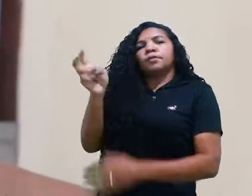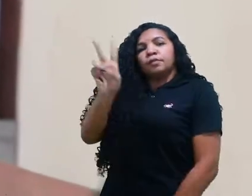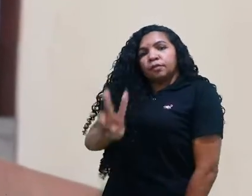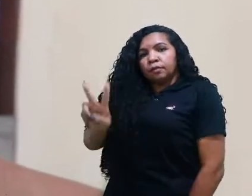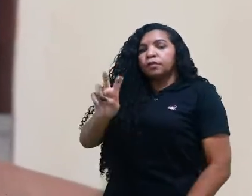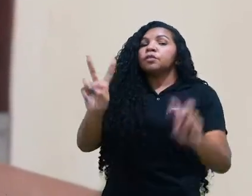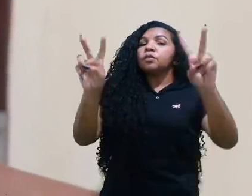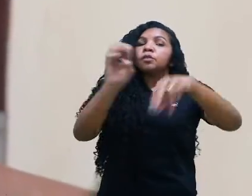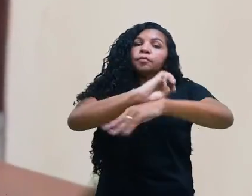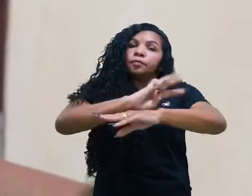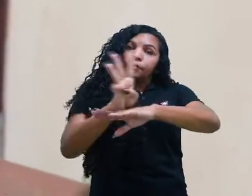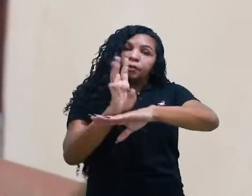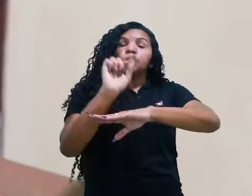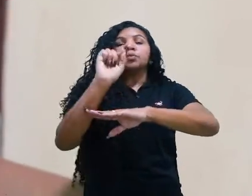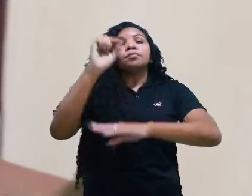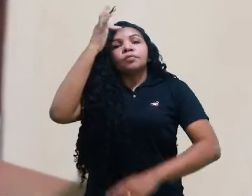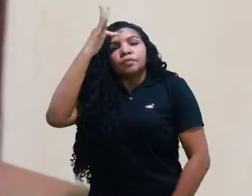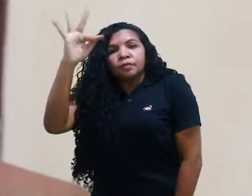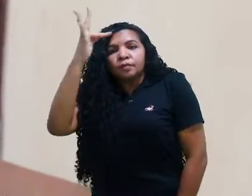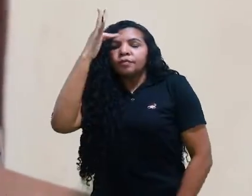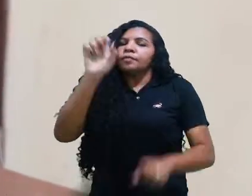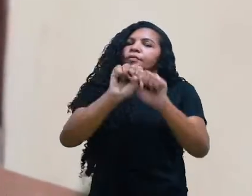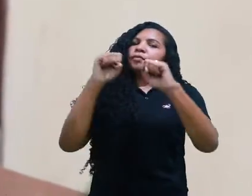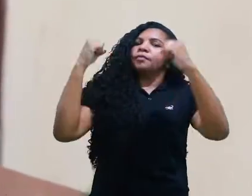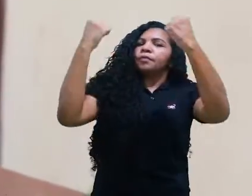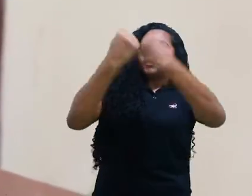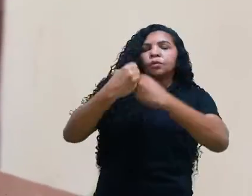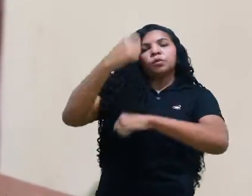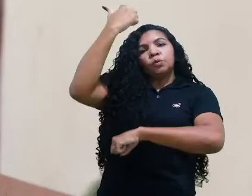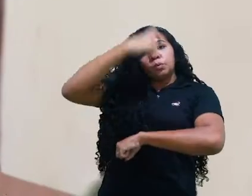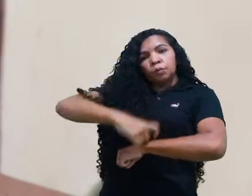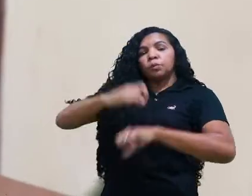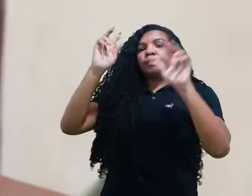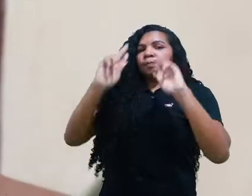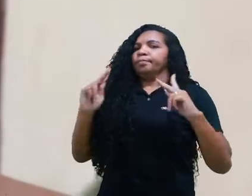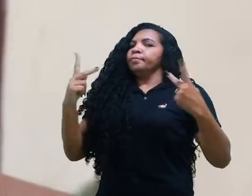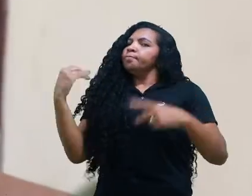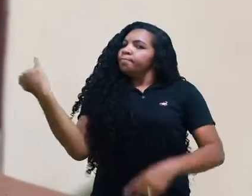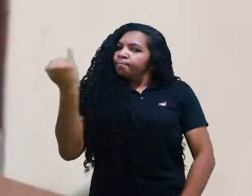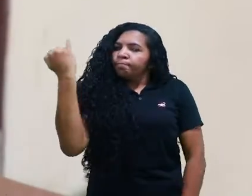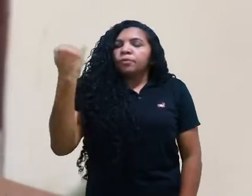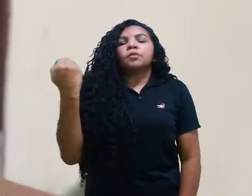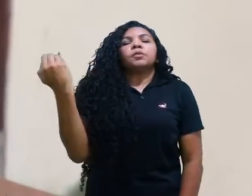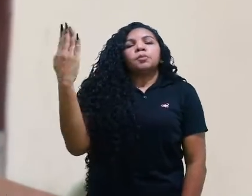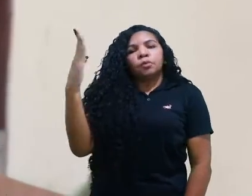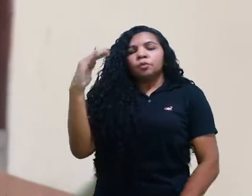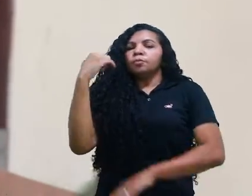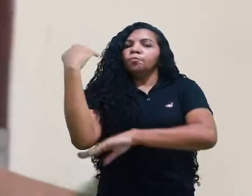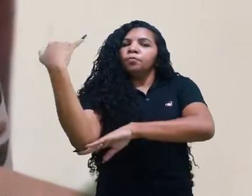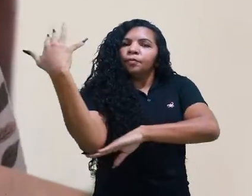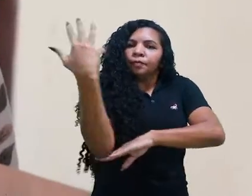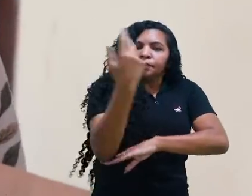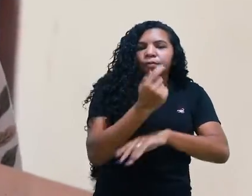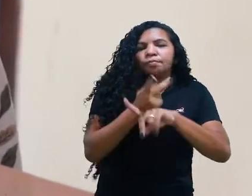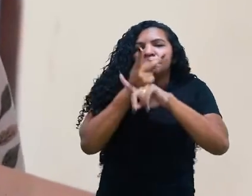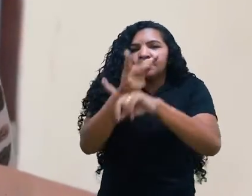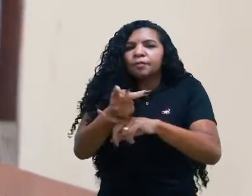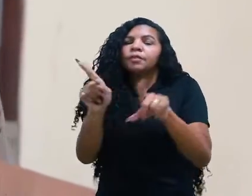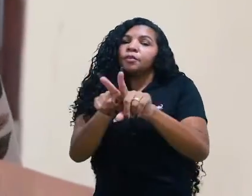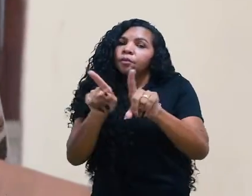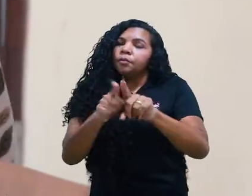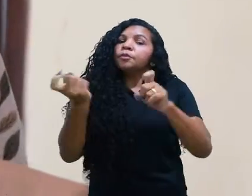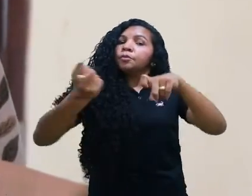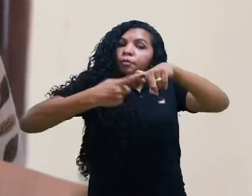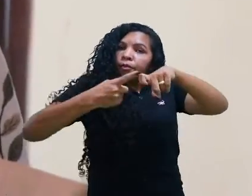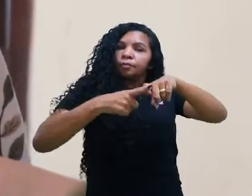sabe que cai muito no investimento. As questões da UEMA que é muito sobre filosofia, sociologia, a parte de humanas é muito importante. As biológicas e natureza,